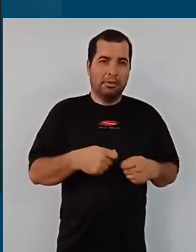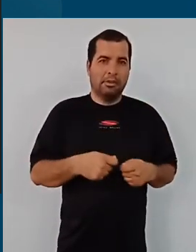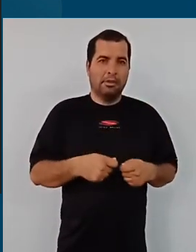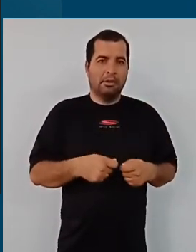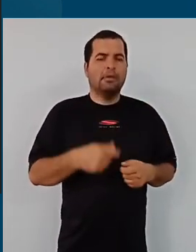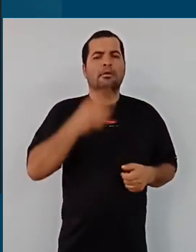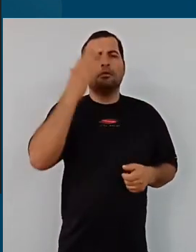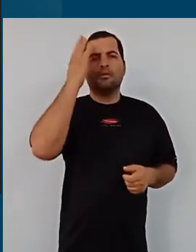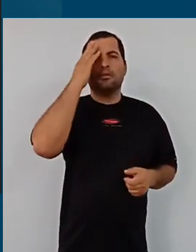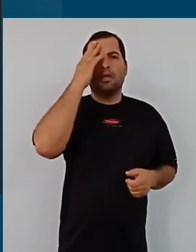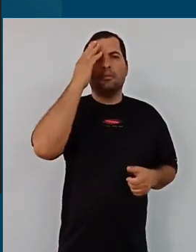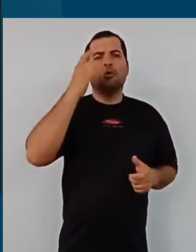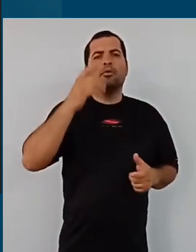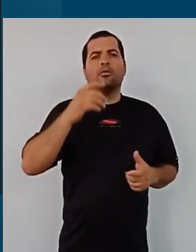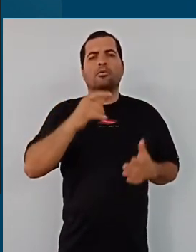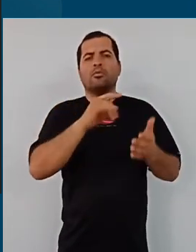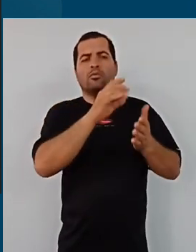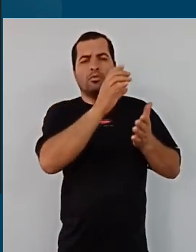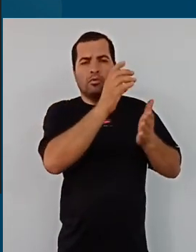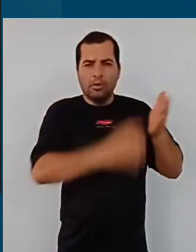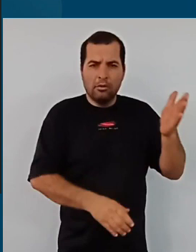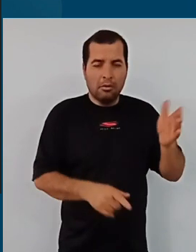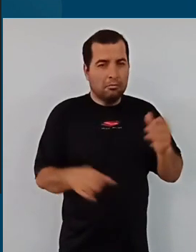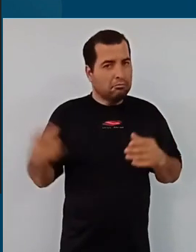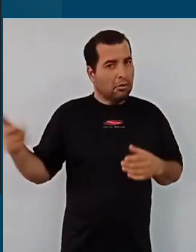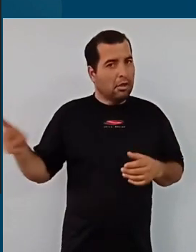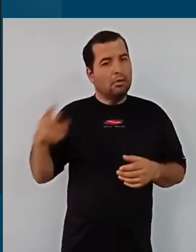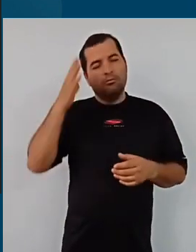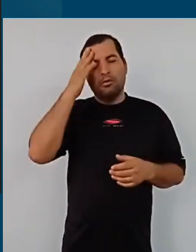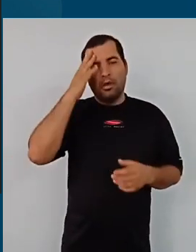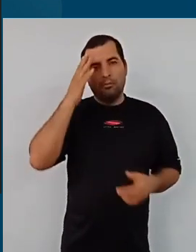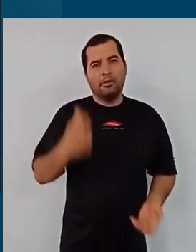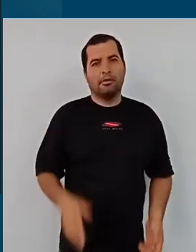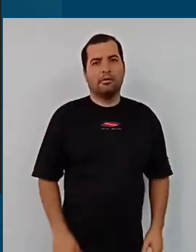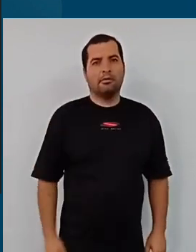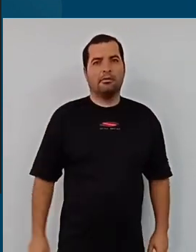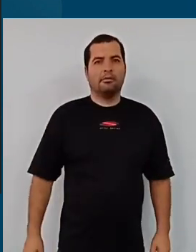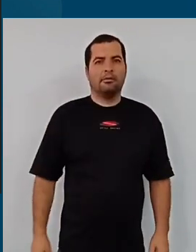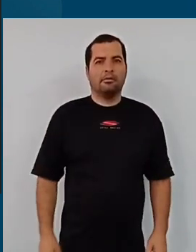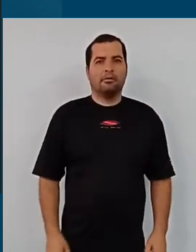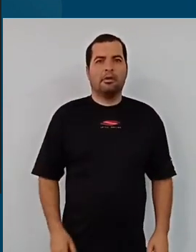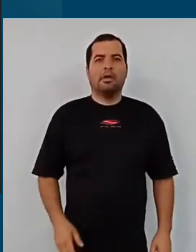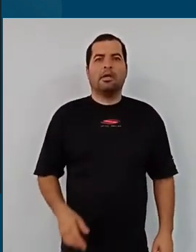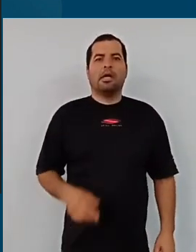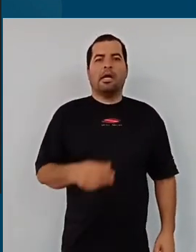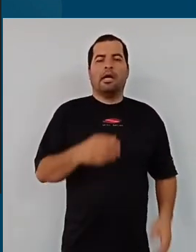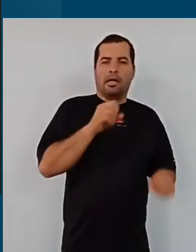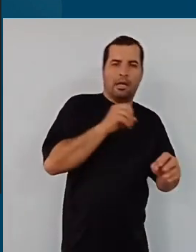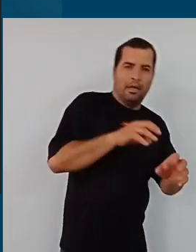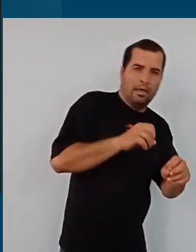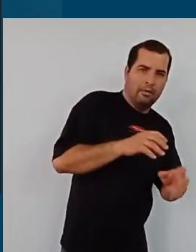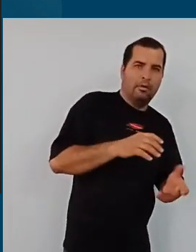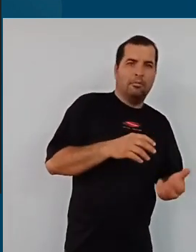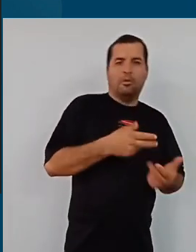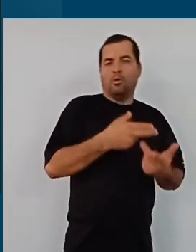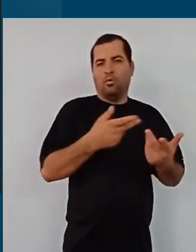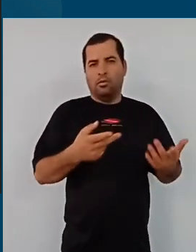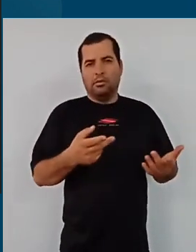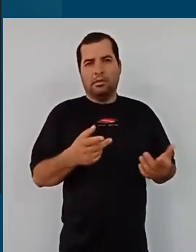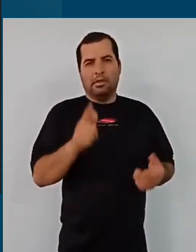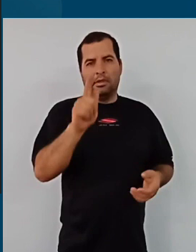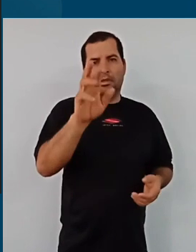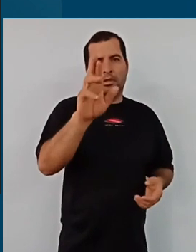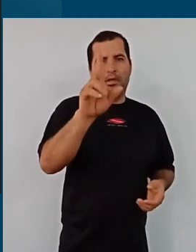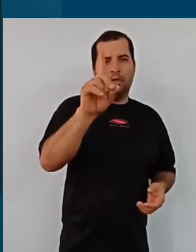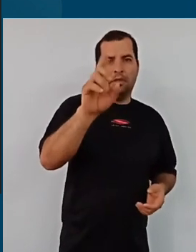A centralidade do currículo é ele. Não são as aulas, não são as grades